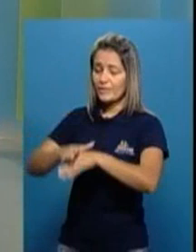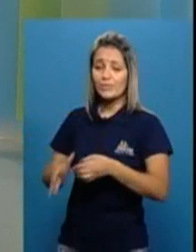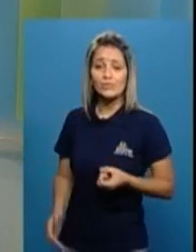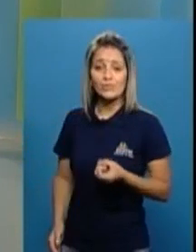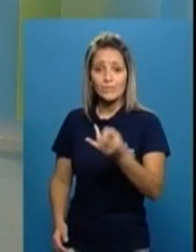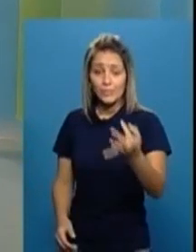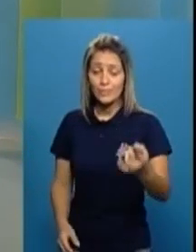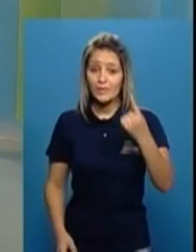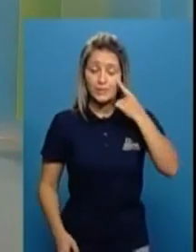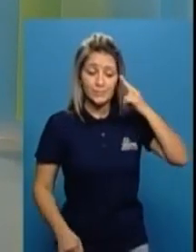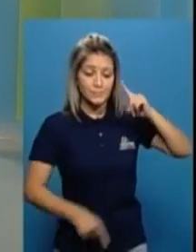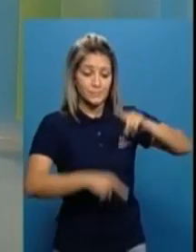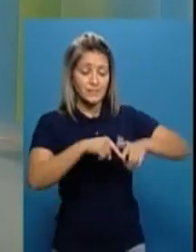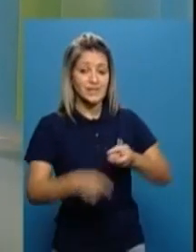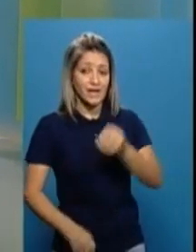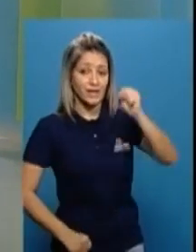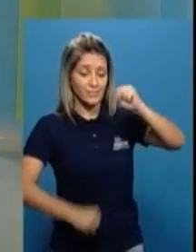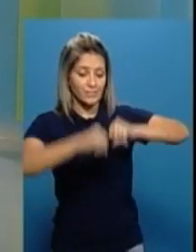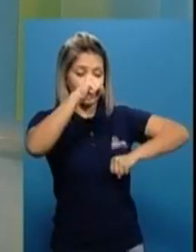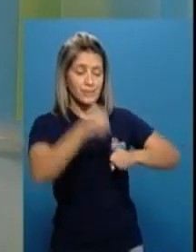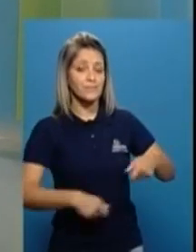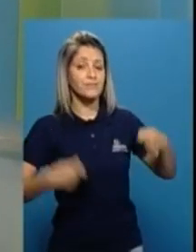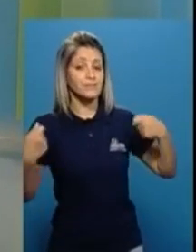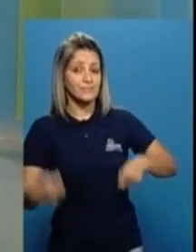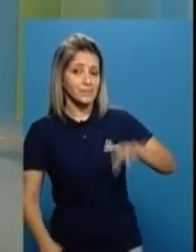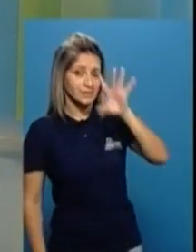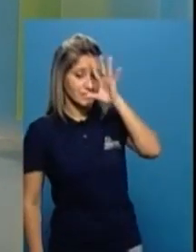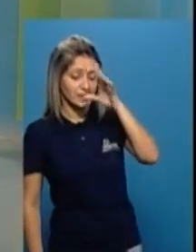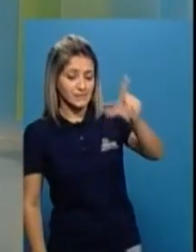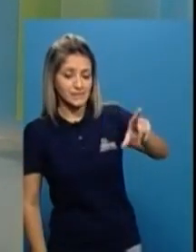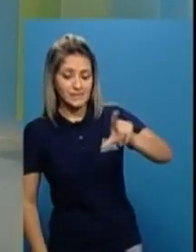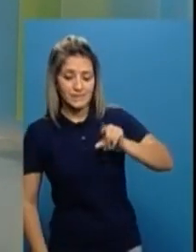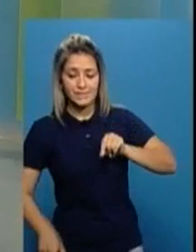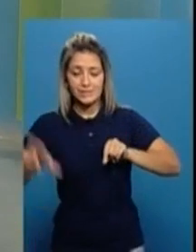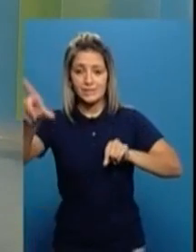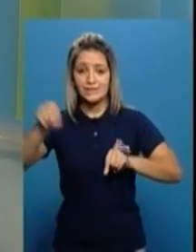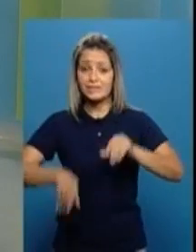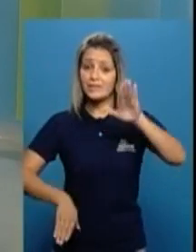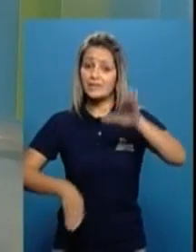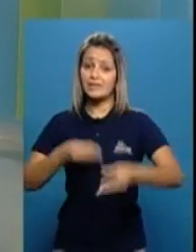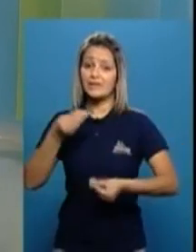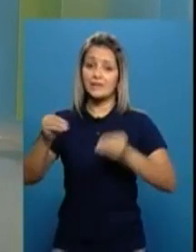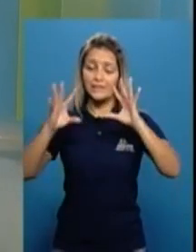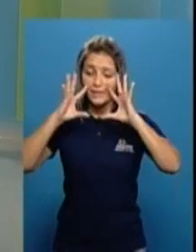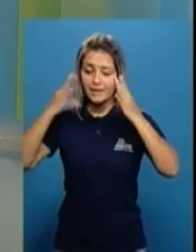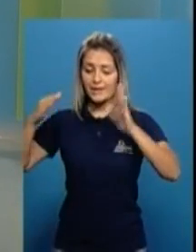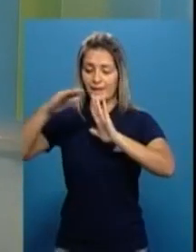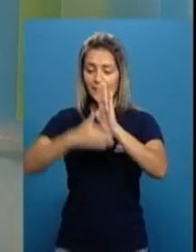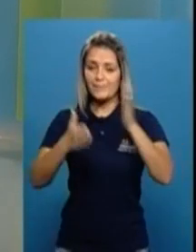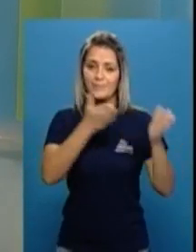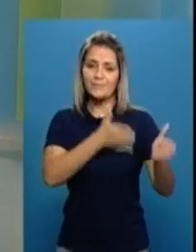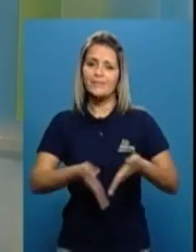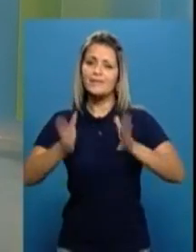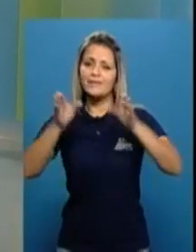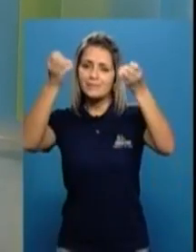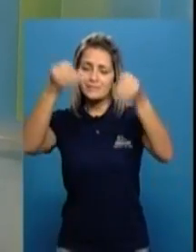de máquinas também deve ser decidido, conforme aí as escolhas do sistema produtivo, que nós já falamos